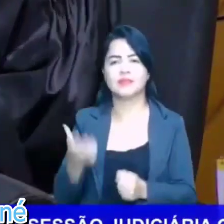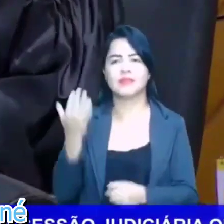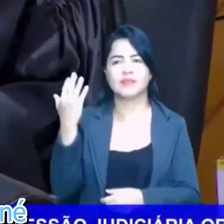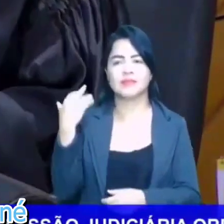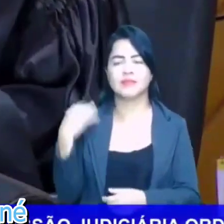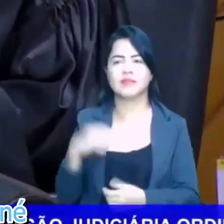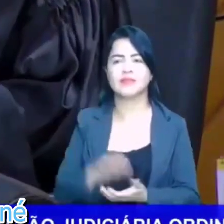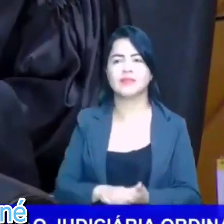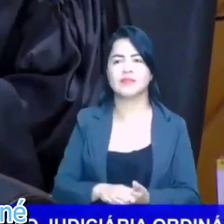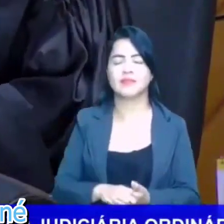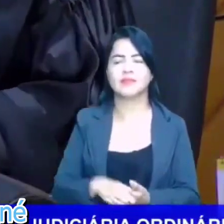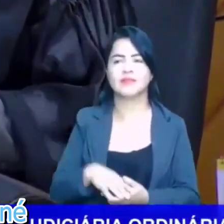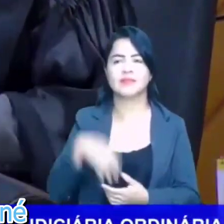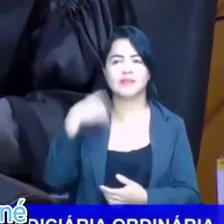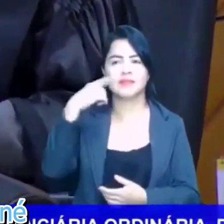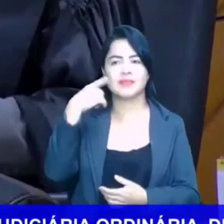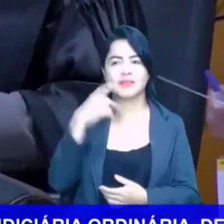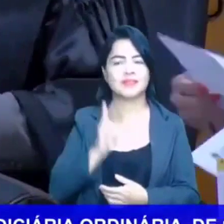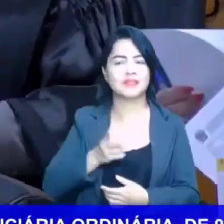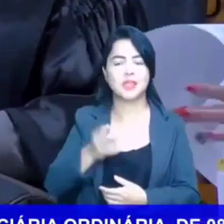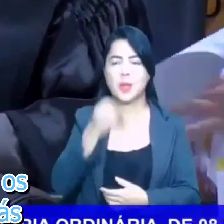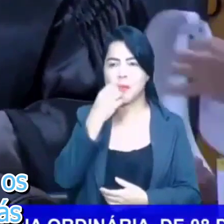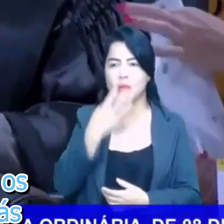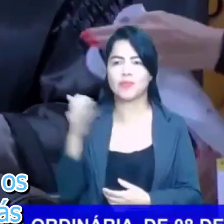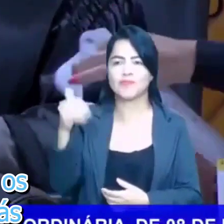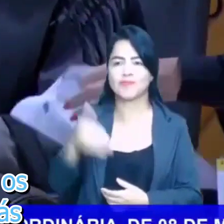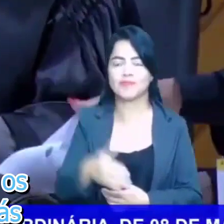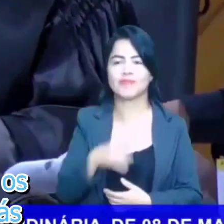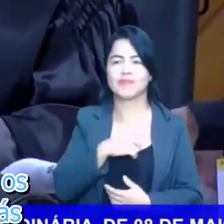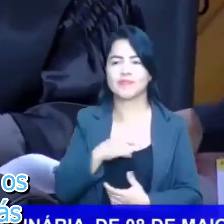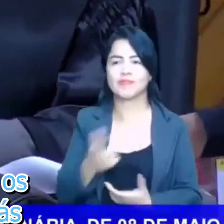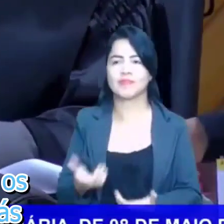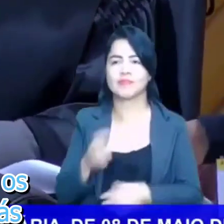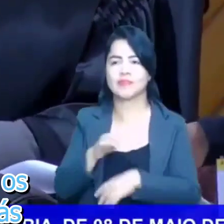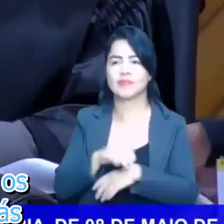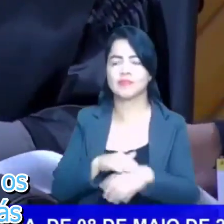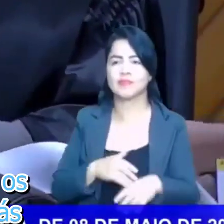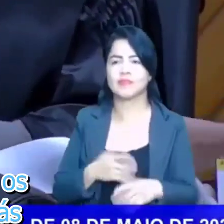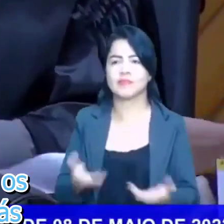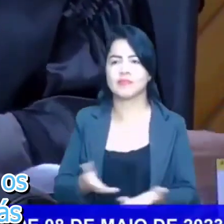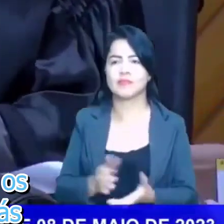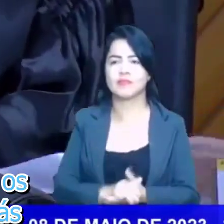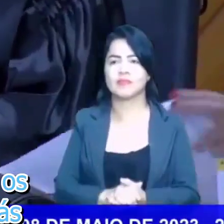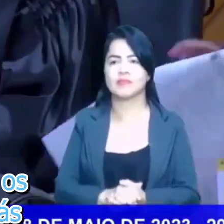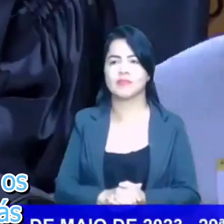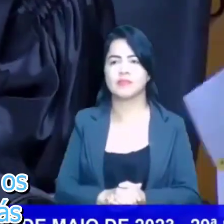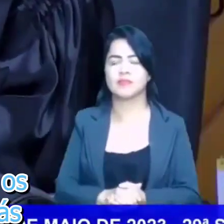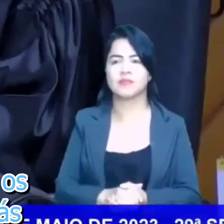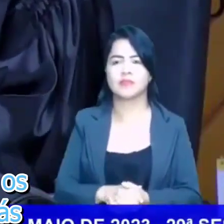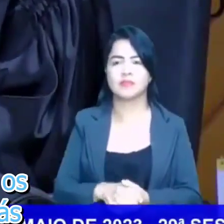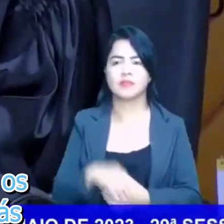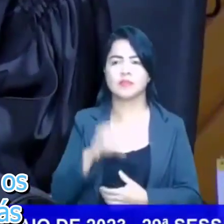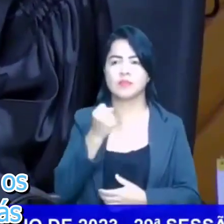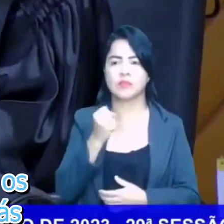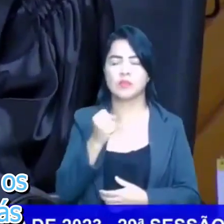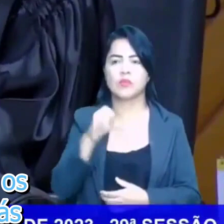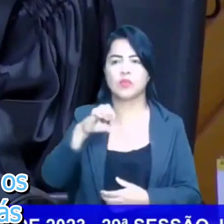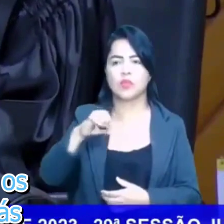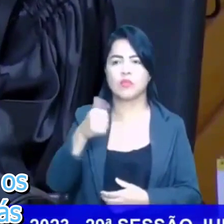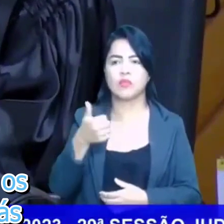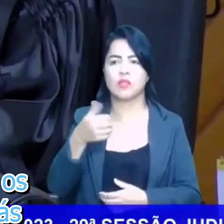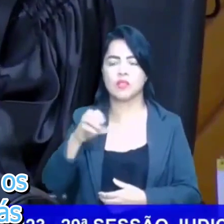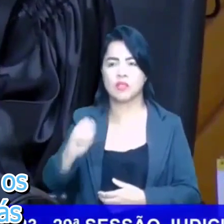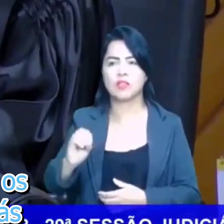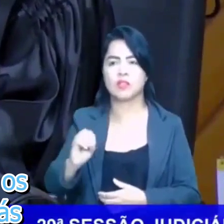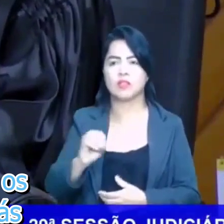direcionada bom, Rafaela, ao desembargador é João tê-la. Lages, ainda em sua mesa. E aí vamos a chamar em julgamento em bloco, né, os itens secretário 8, 9 e 10 da